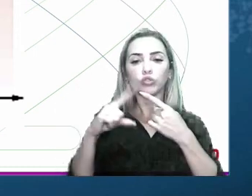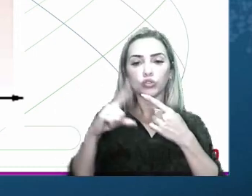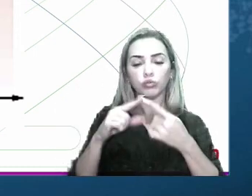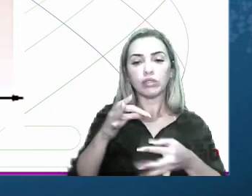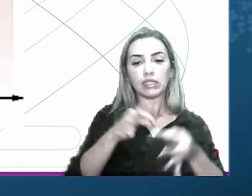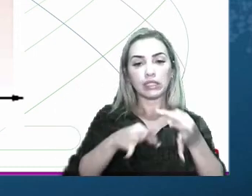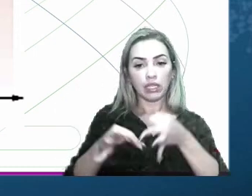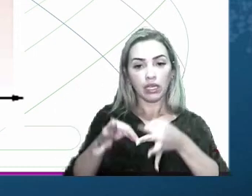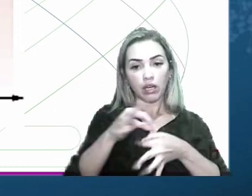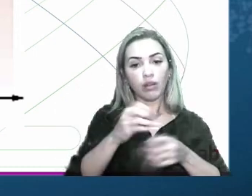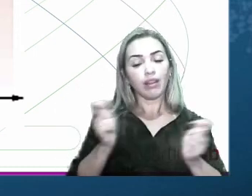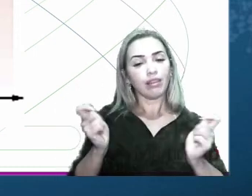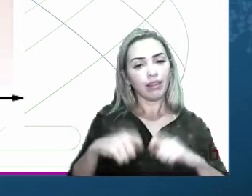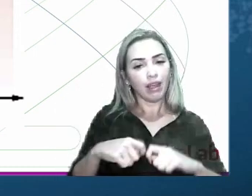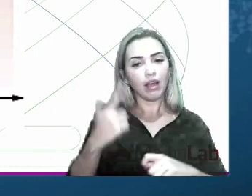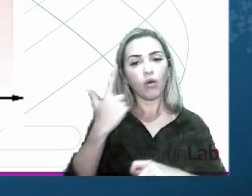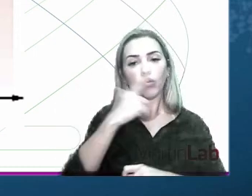que